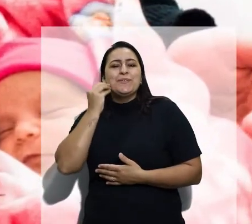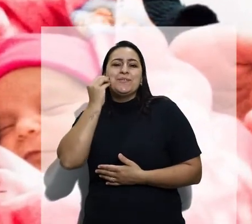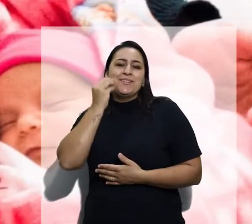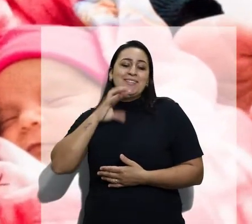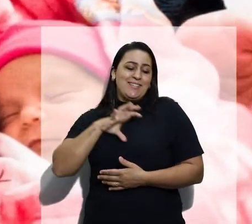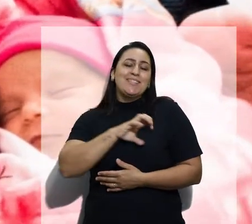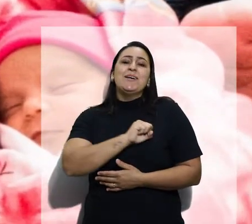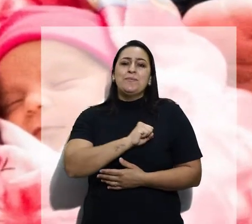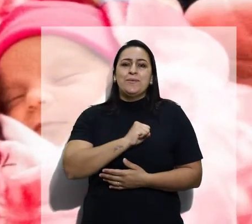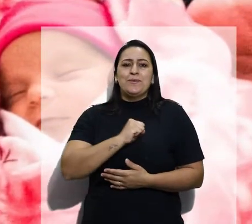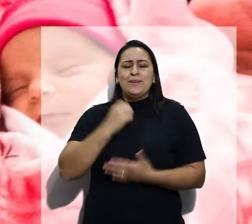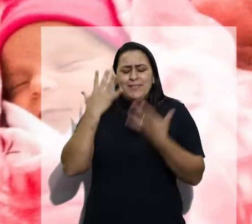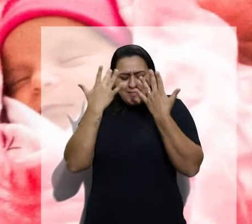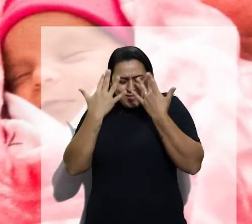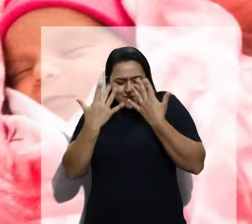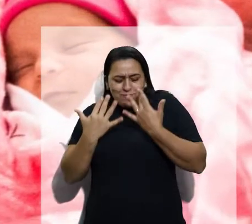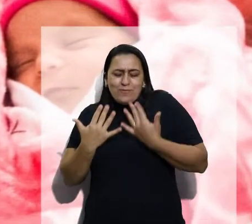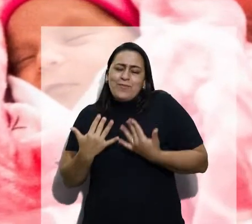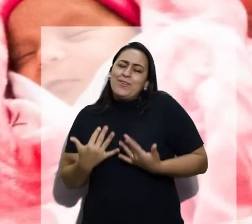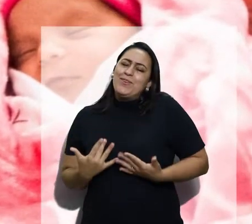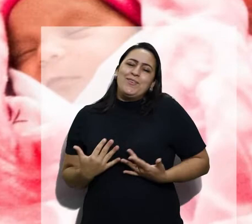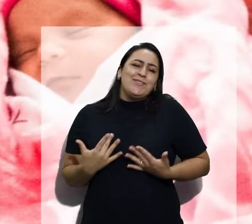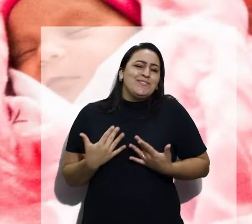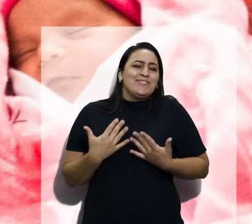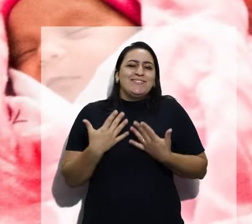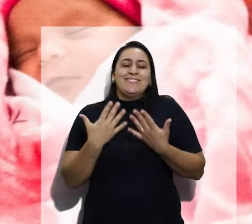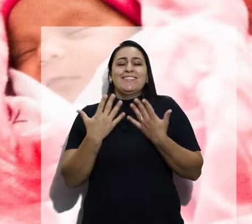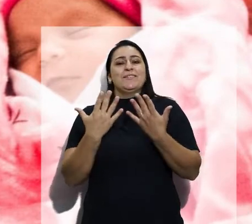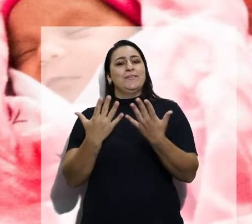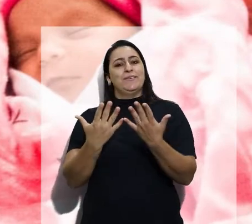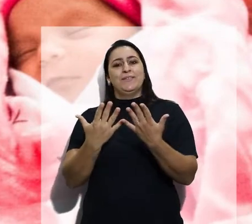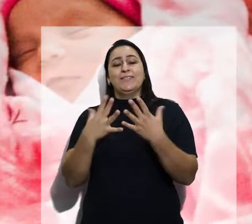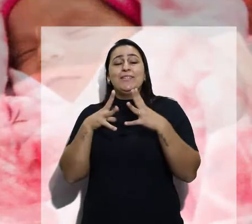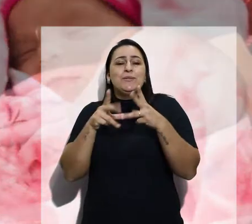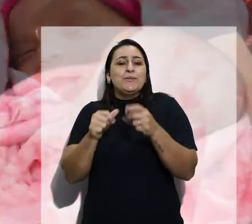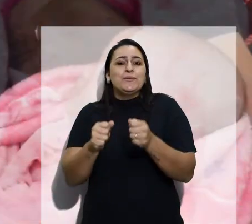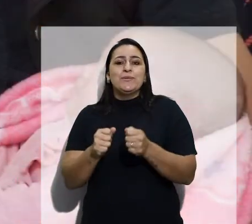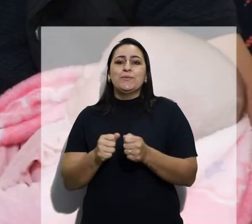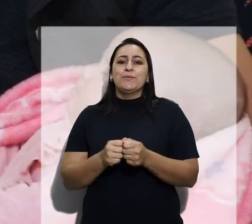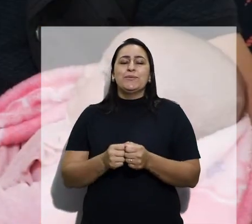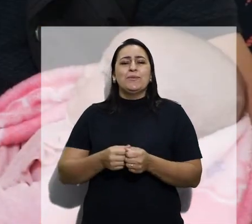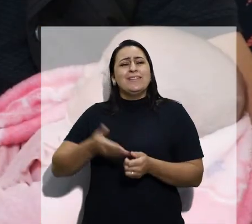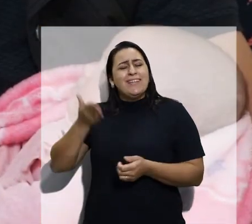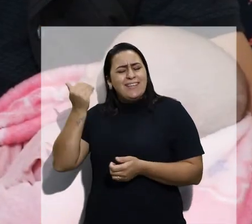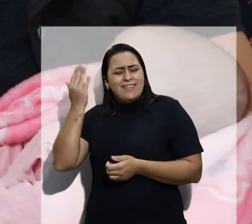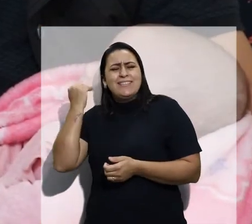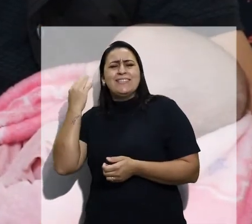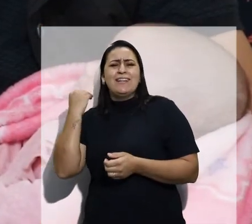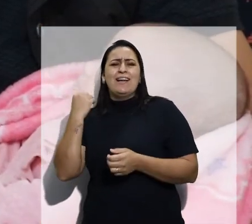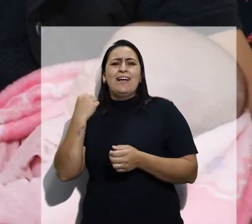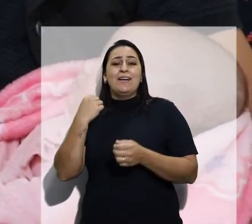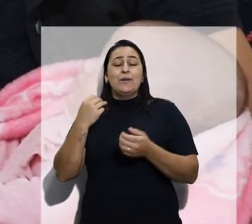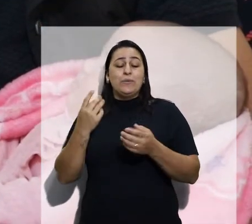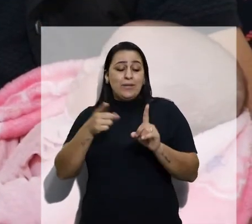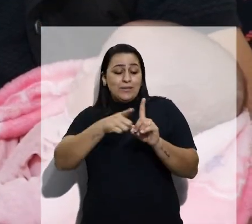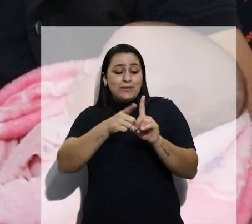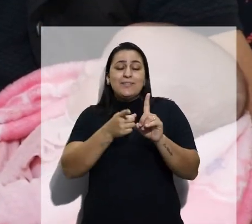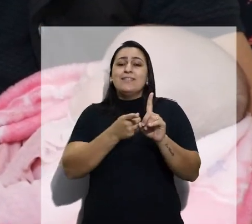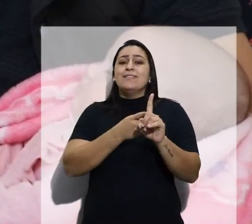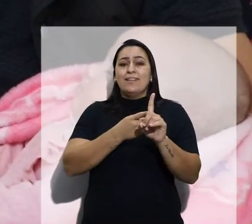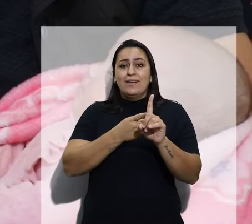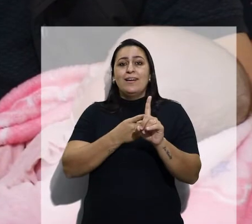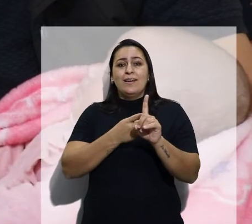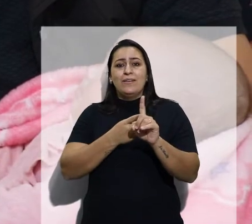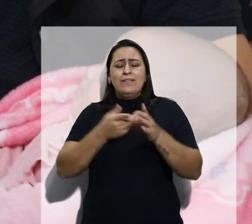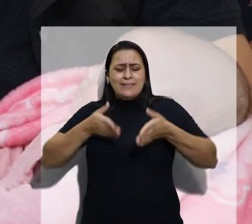envolvido, que envolve o amor, ele envolve nós, de tudo. Desde a questão do, desde a hora que eu estava